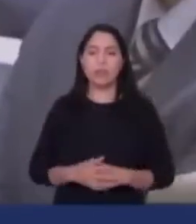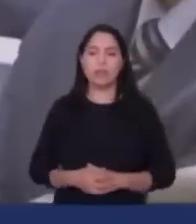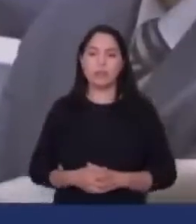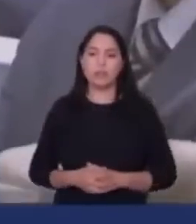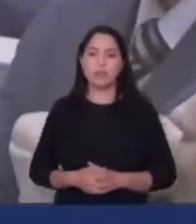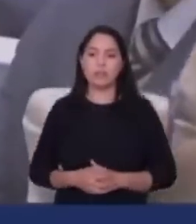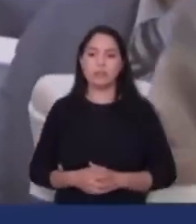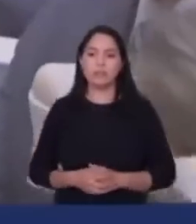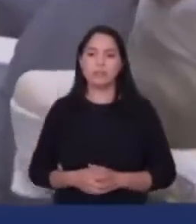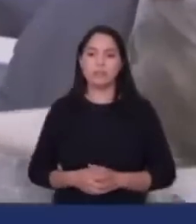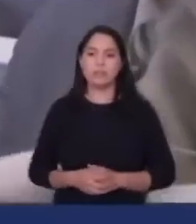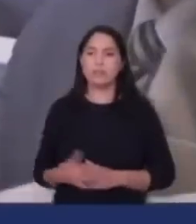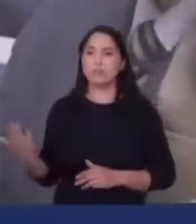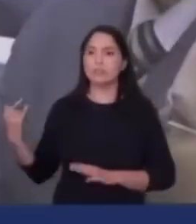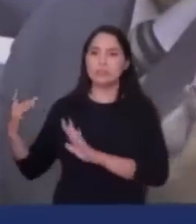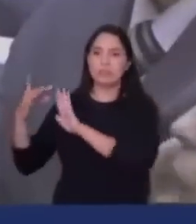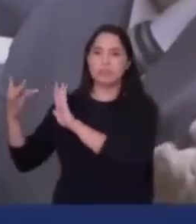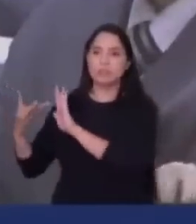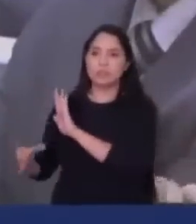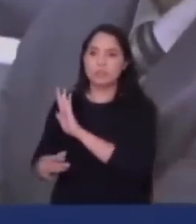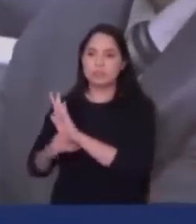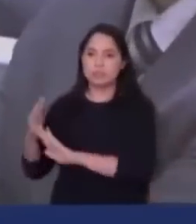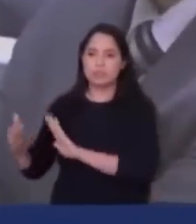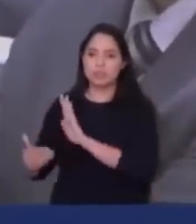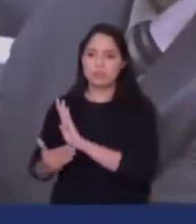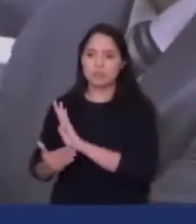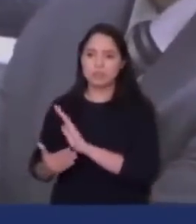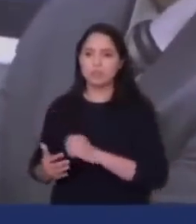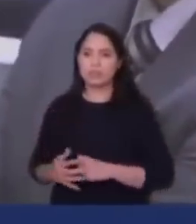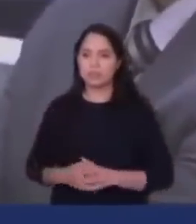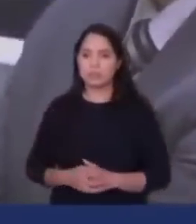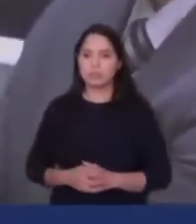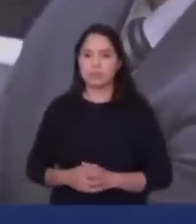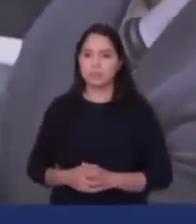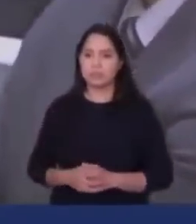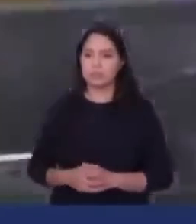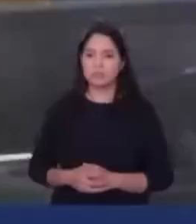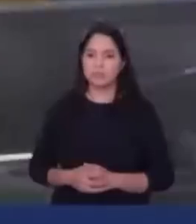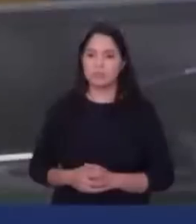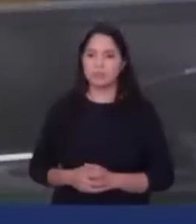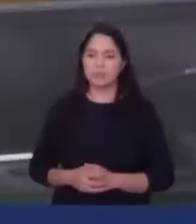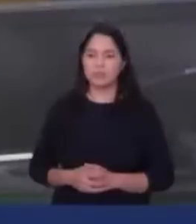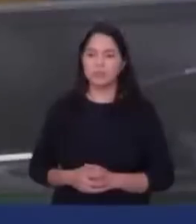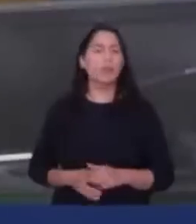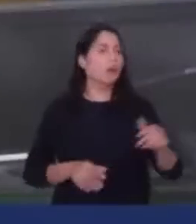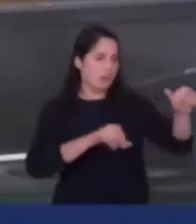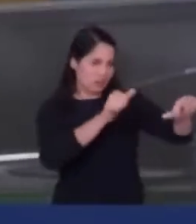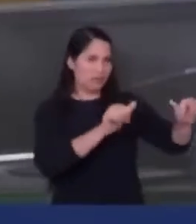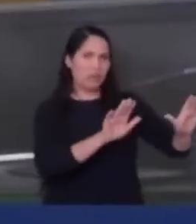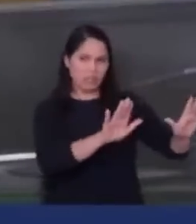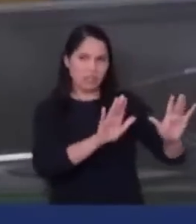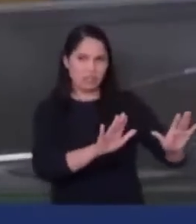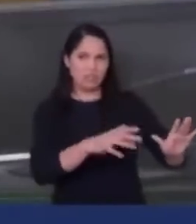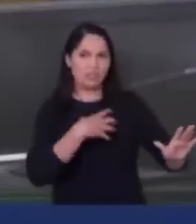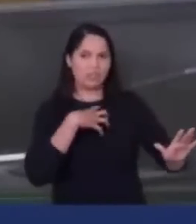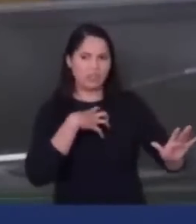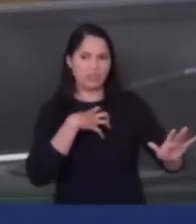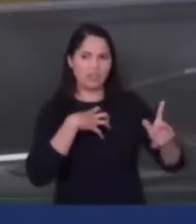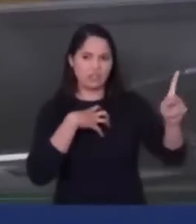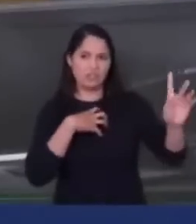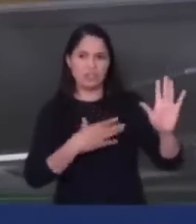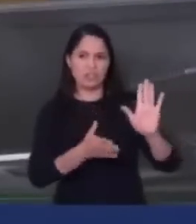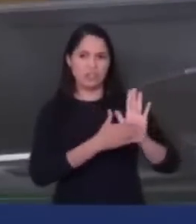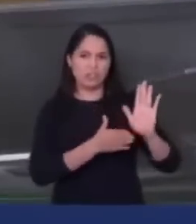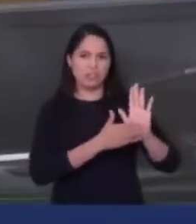destaques. Destaques tudo. Menos o... Não, peraí. Avalia direitinho, eu sinto a sua proposta